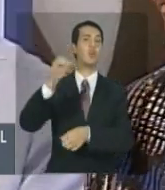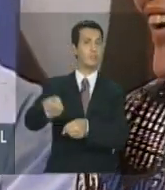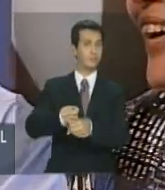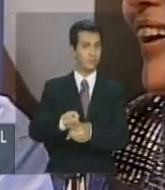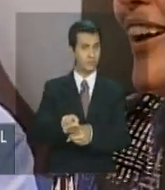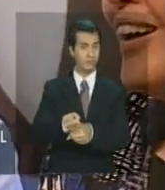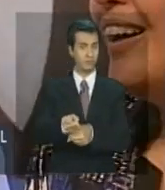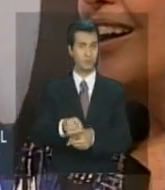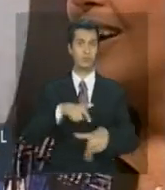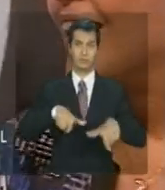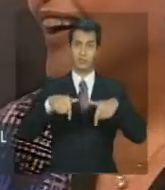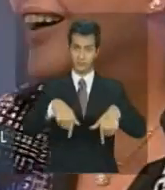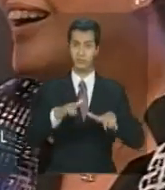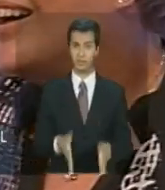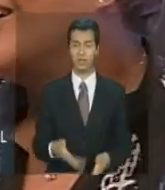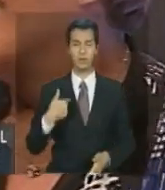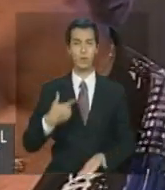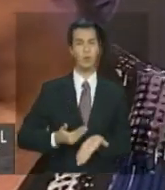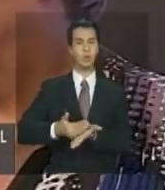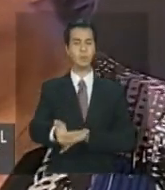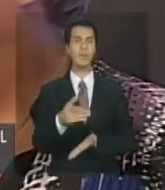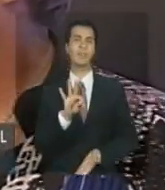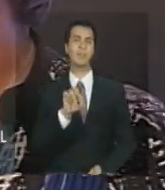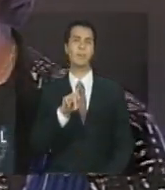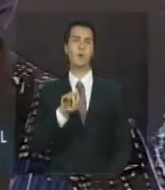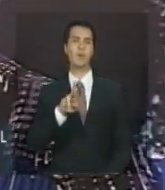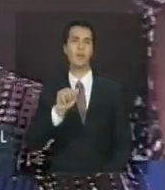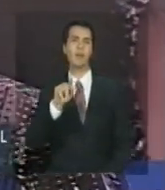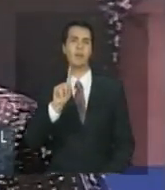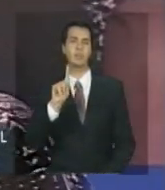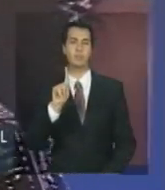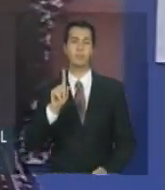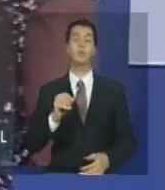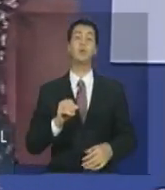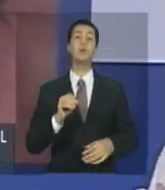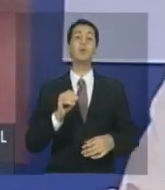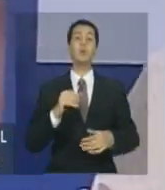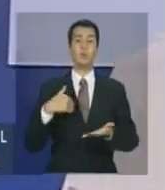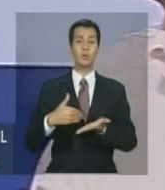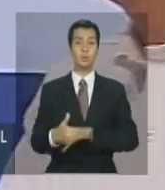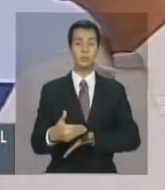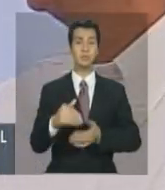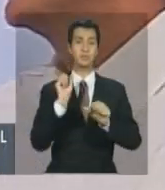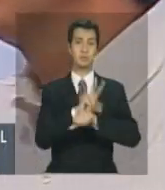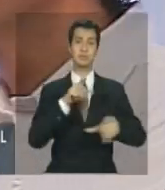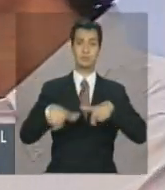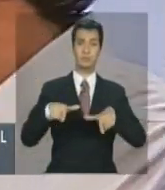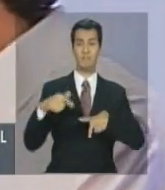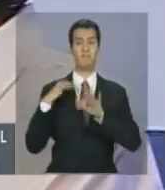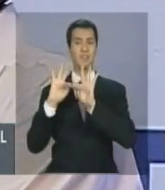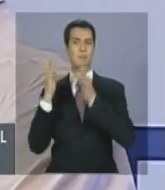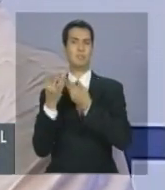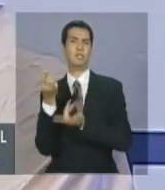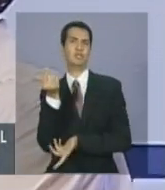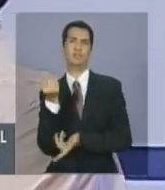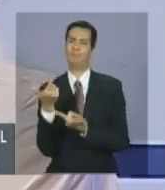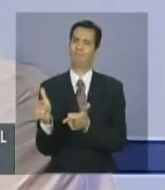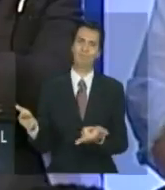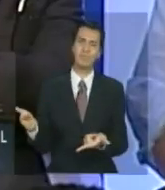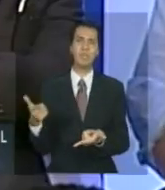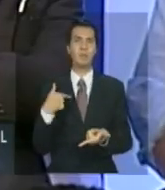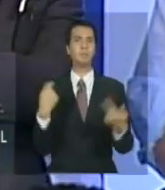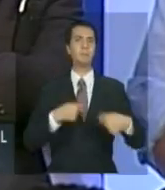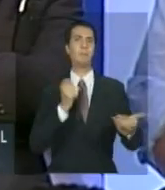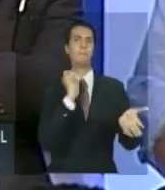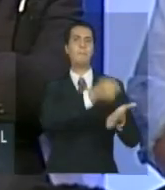comecei aqui como um serviço temporário, minha família não tinha muitos recursos, eu precisava pagar minha faculdade. E uma amiga minha me